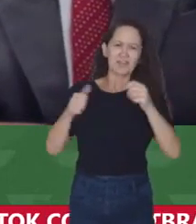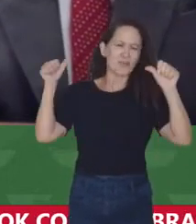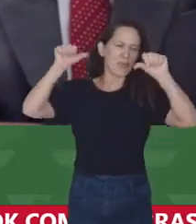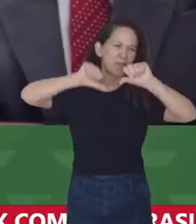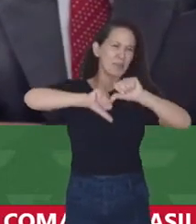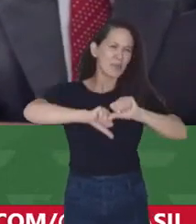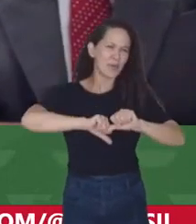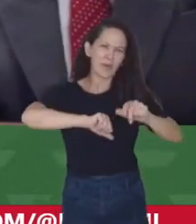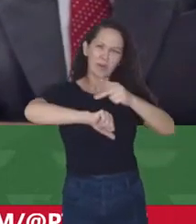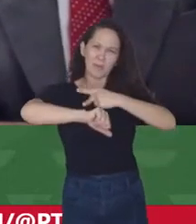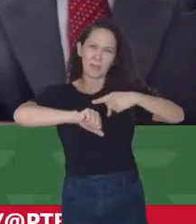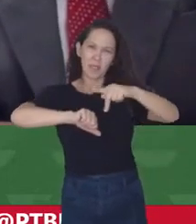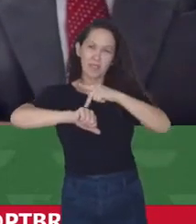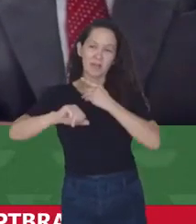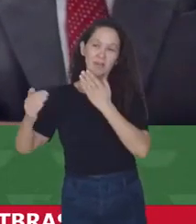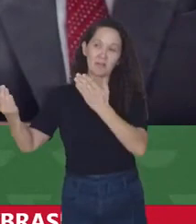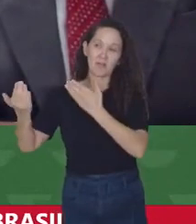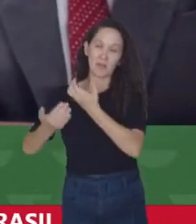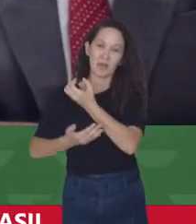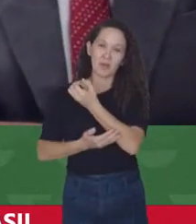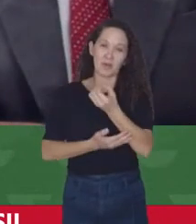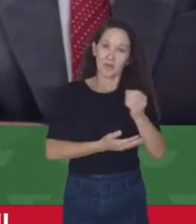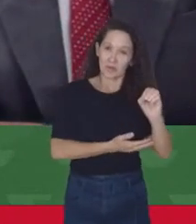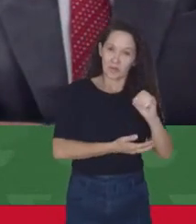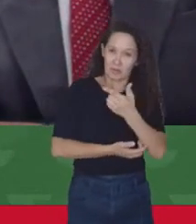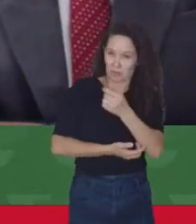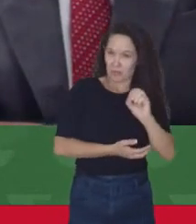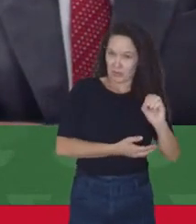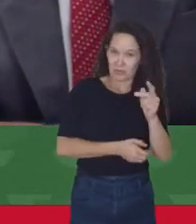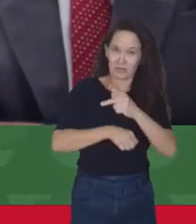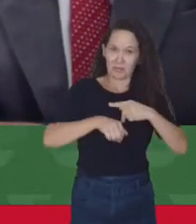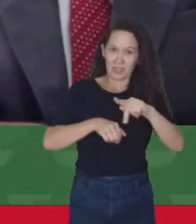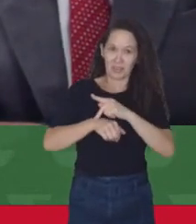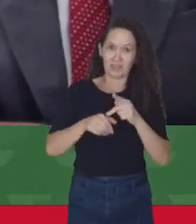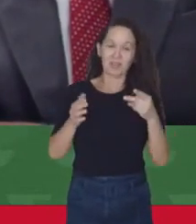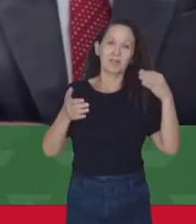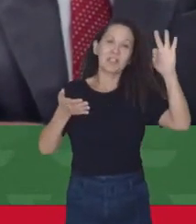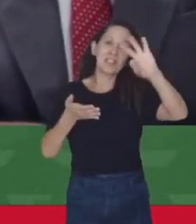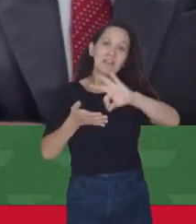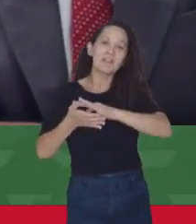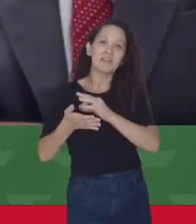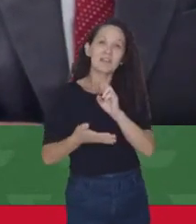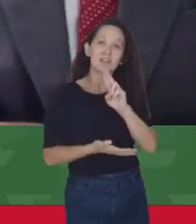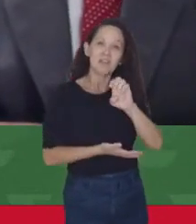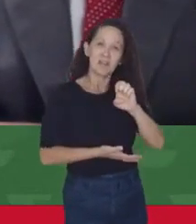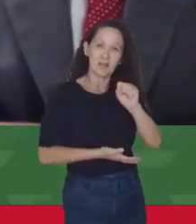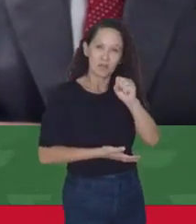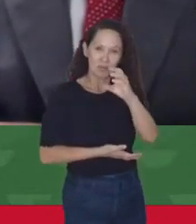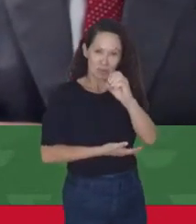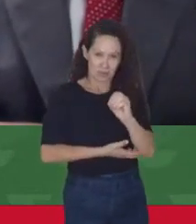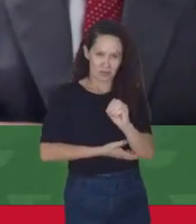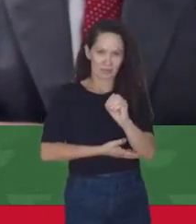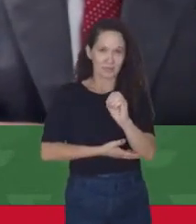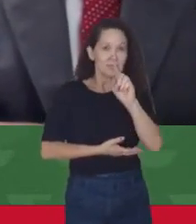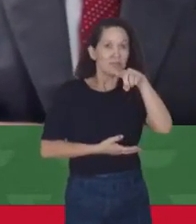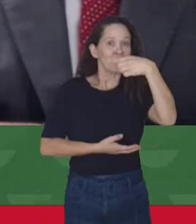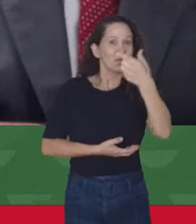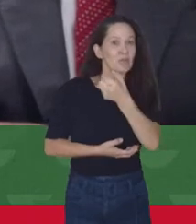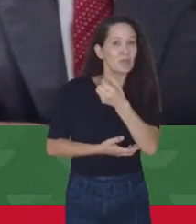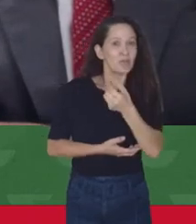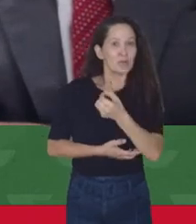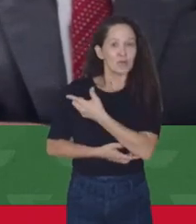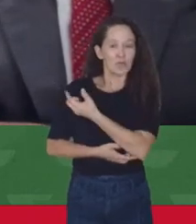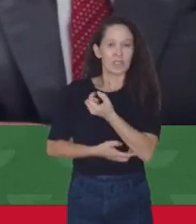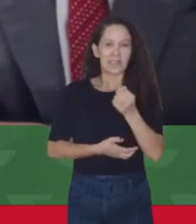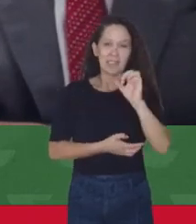entre os 200 países filiados à Unesco. Depois do governo Lula, em 2010, o Brasil passou a ter a